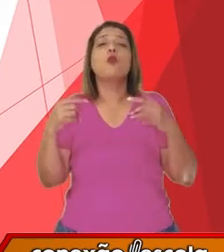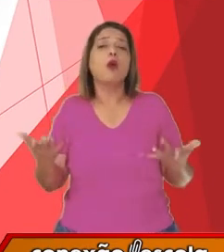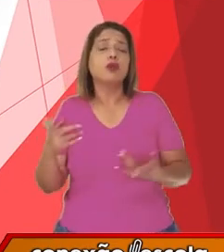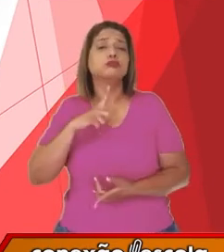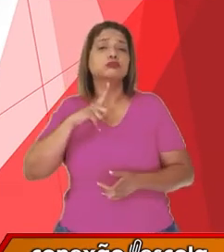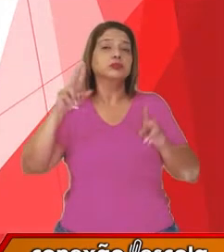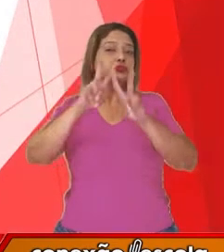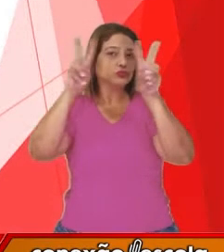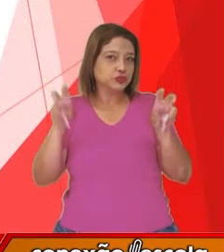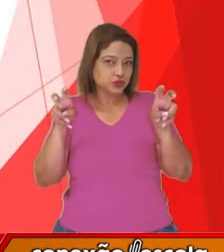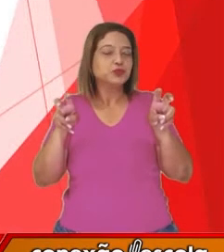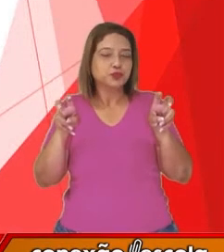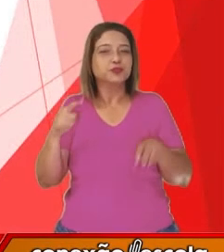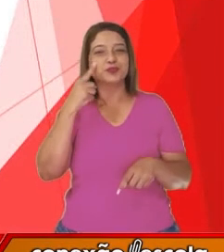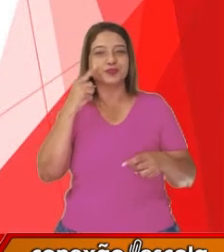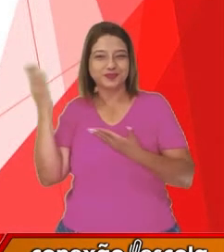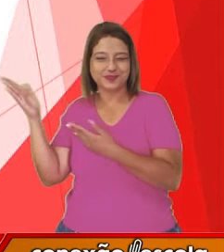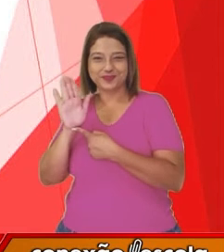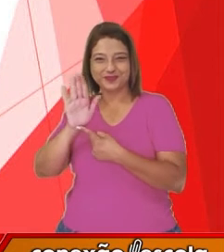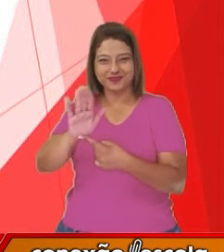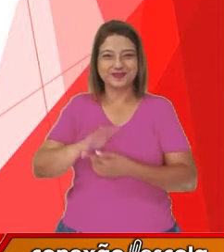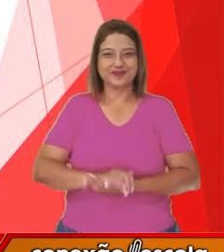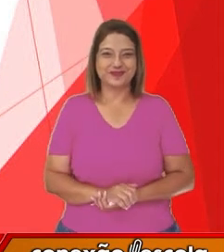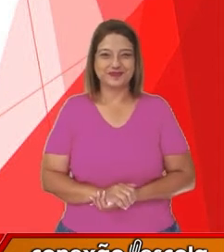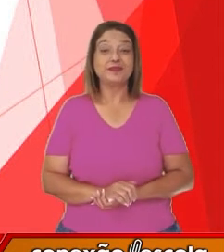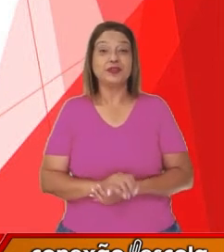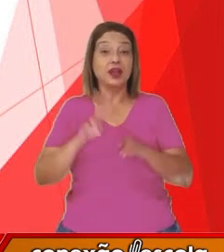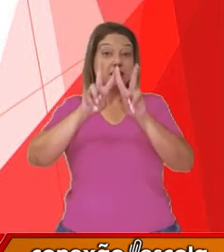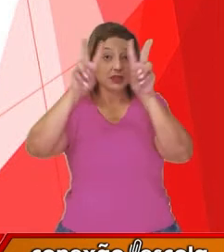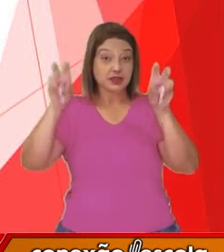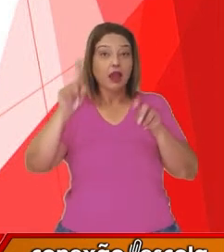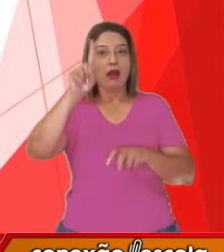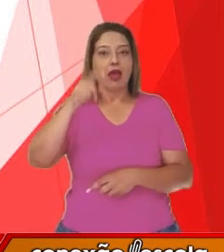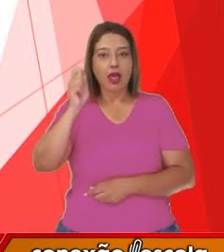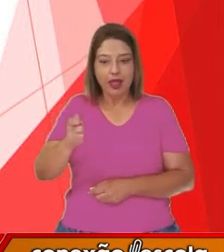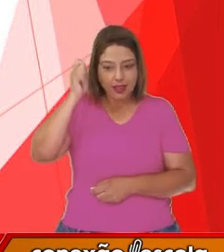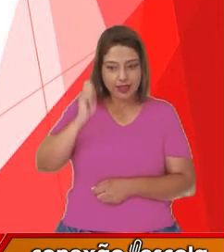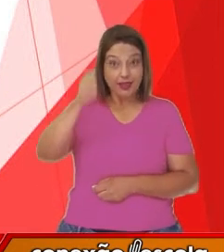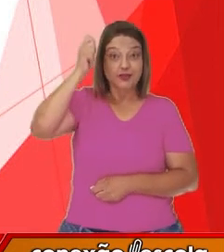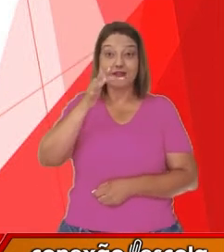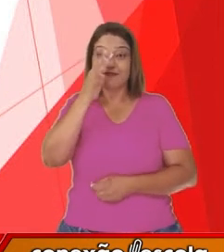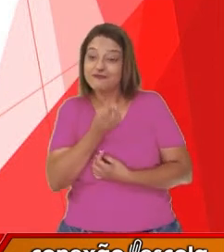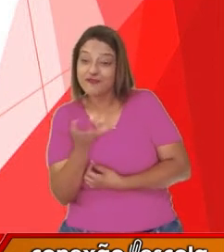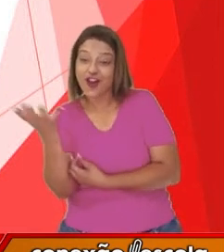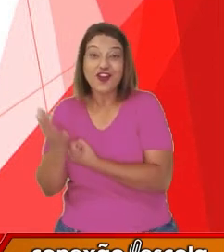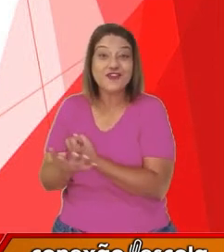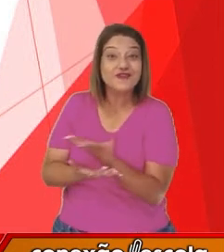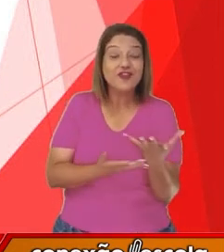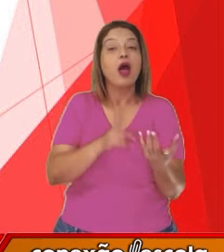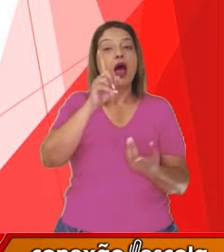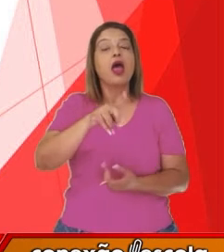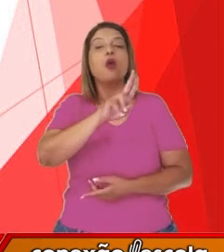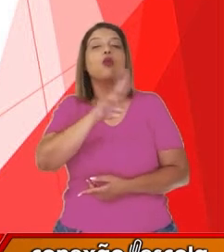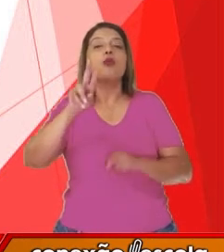título? Observe no slide. Título: Poema Leilão de Jardim. É o